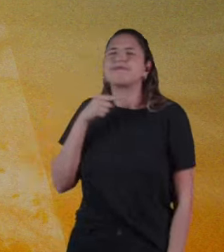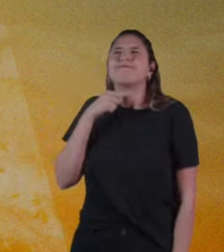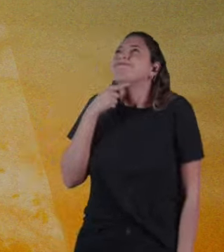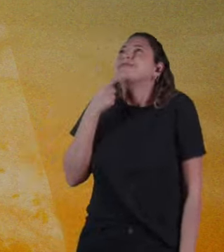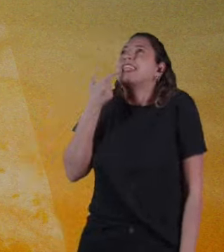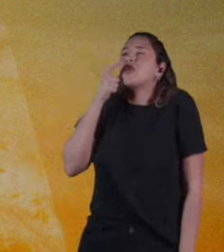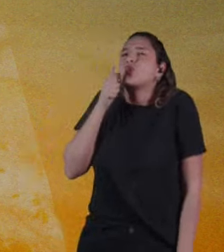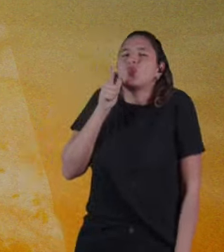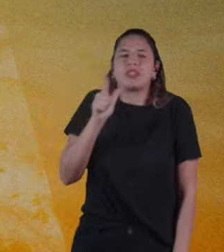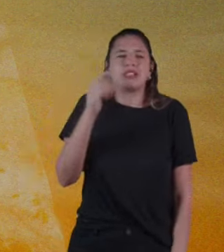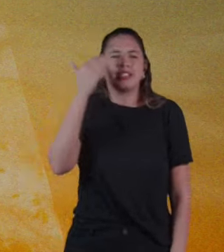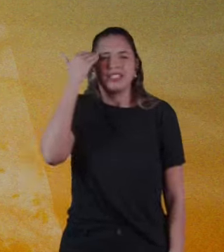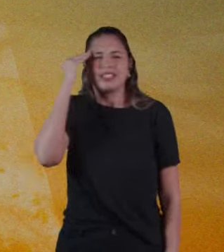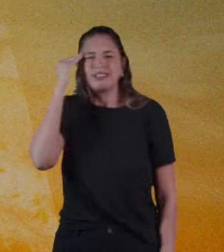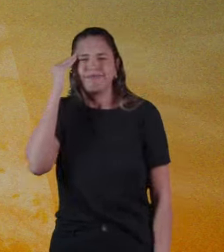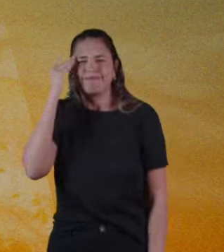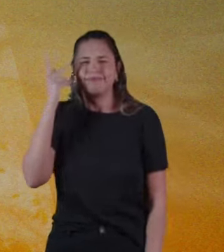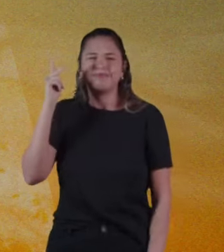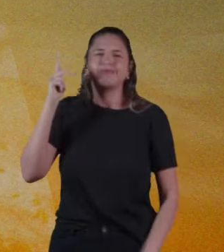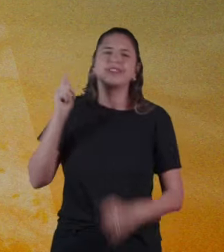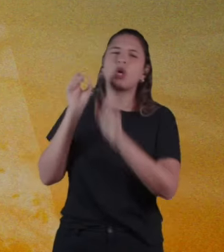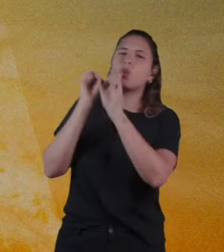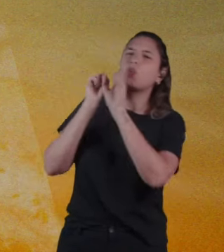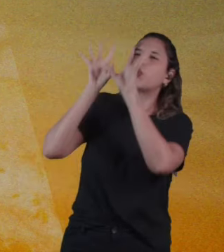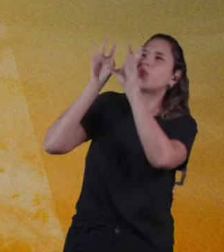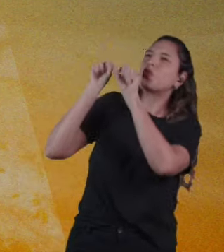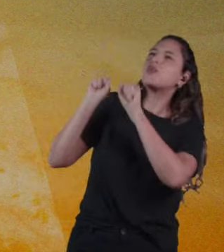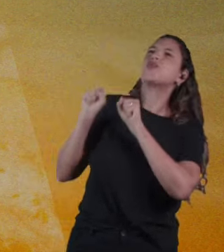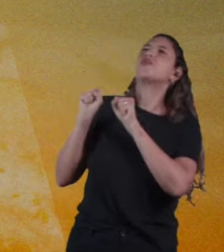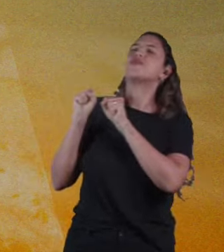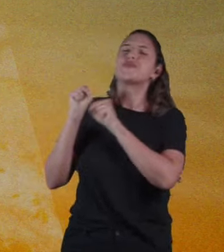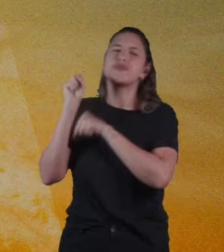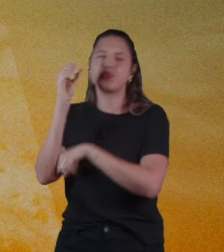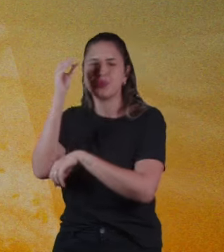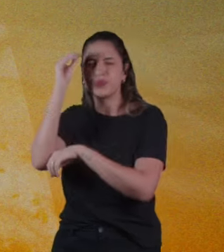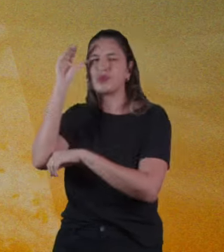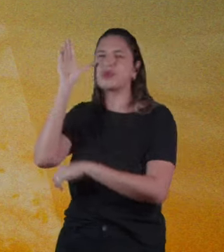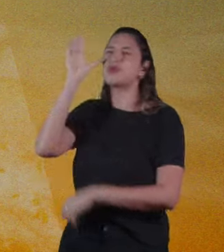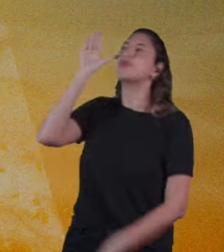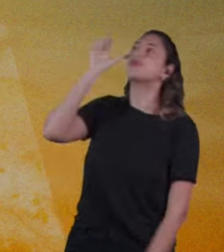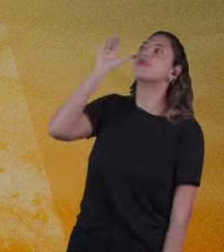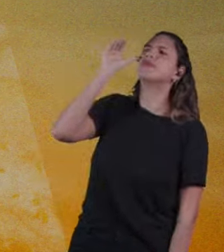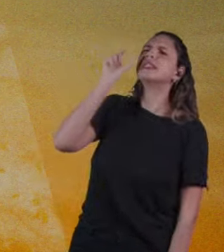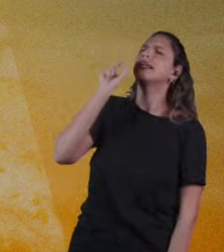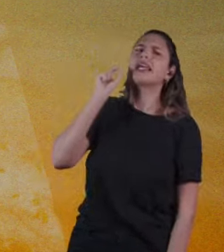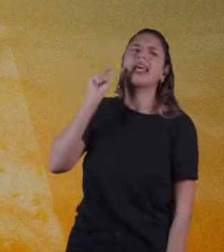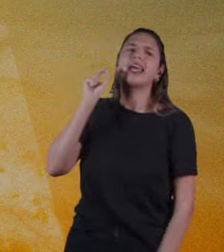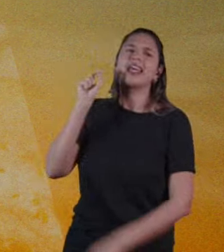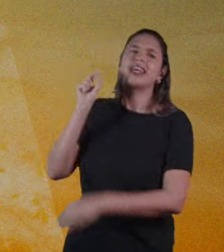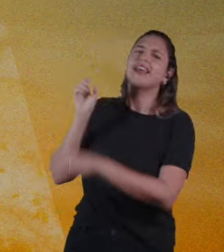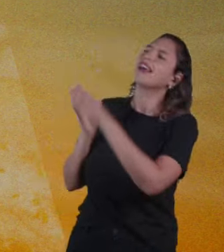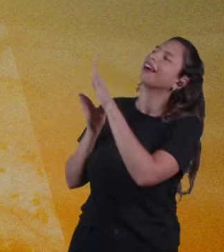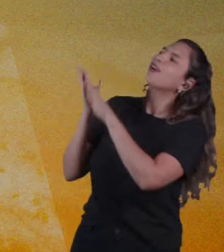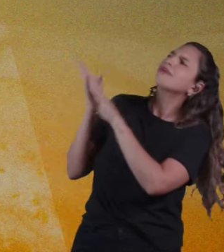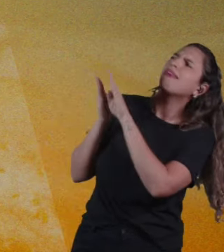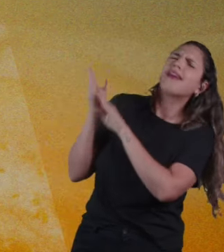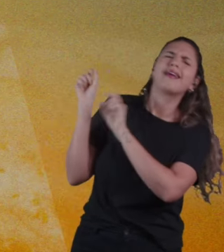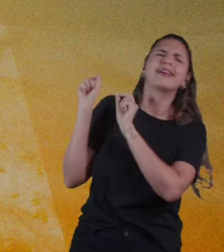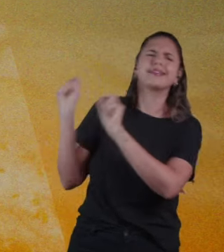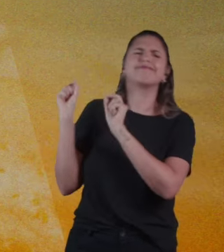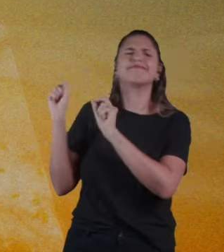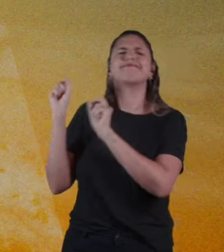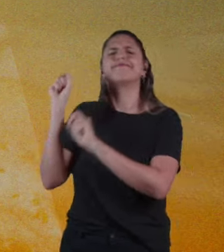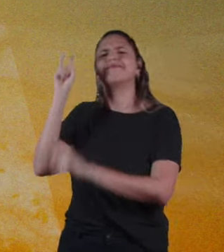seus caminhos. Quem, pois, conheceu a mente do Senhor? Ou quem foi o seu conselheiro? Ou